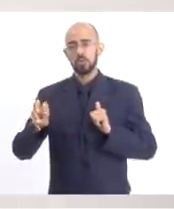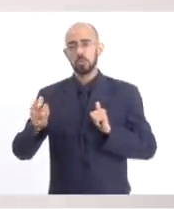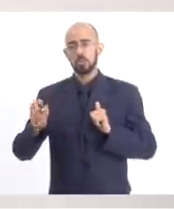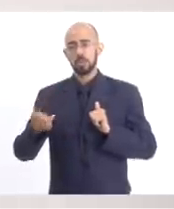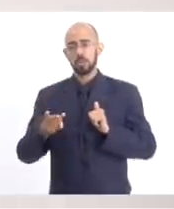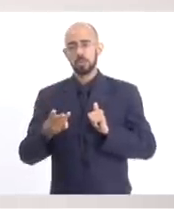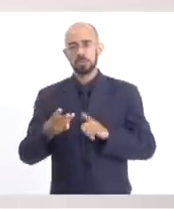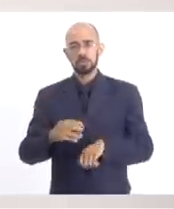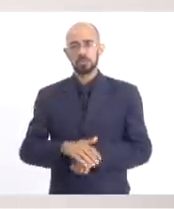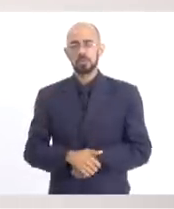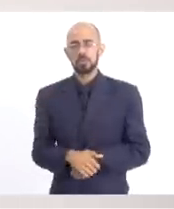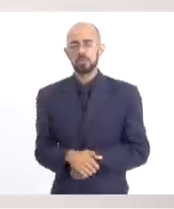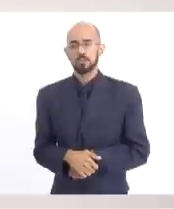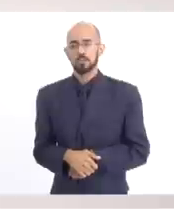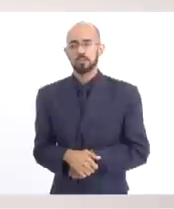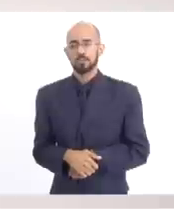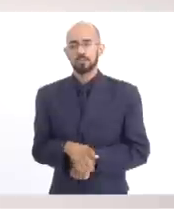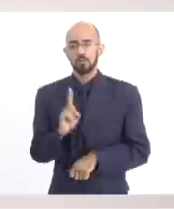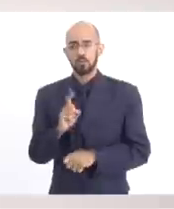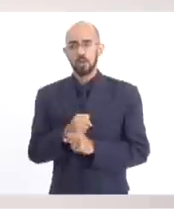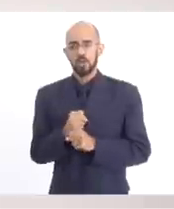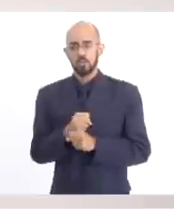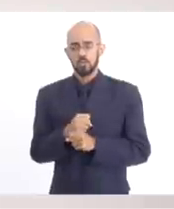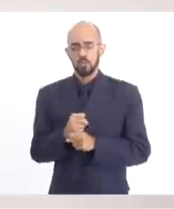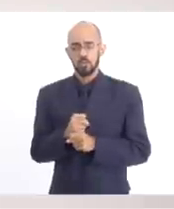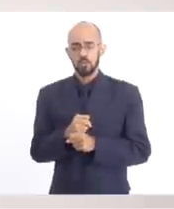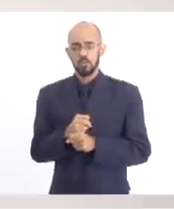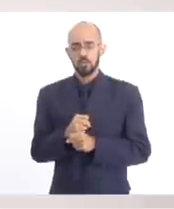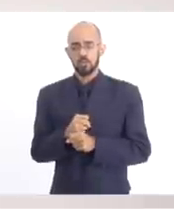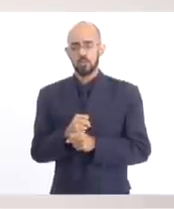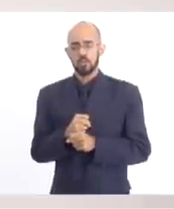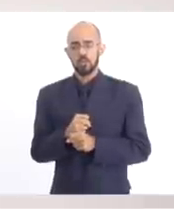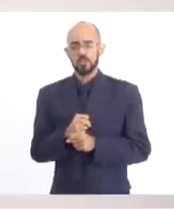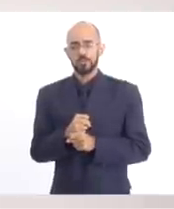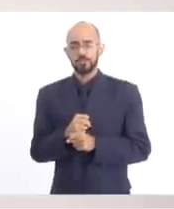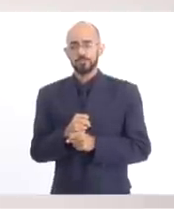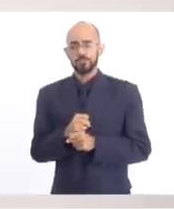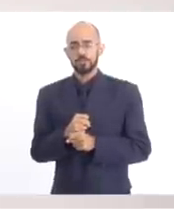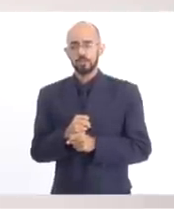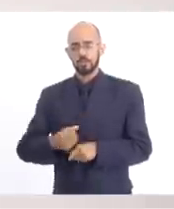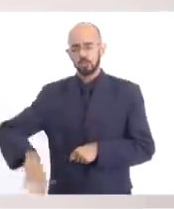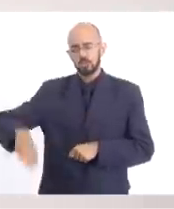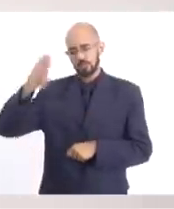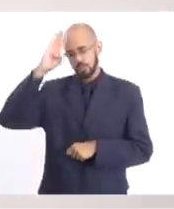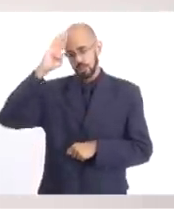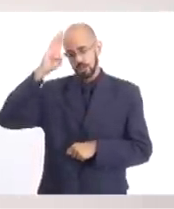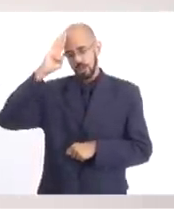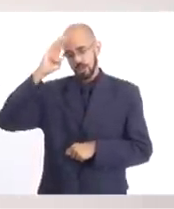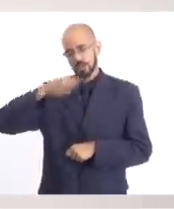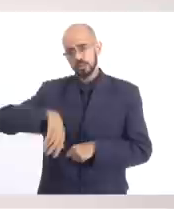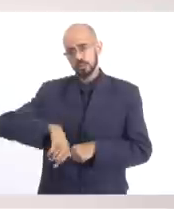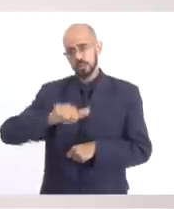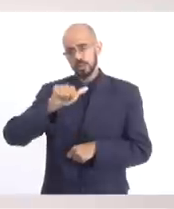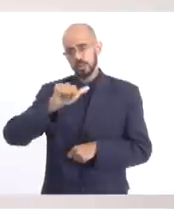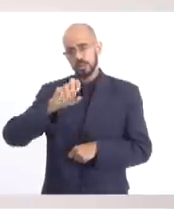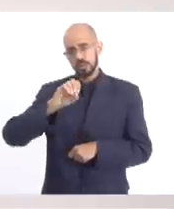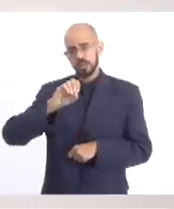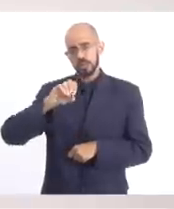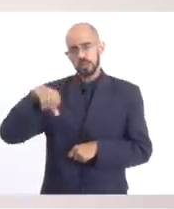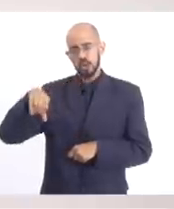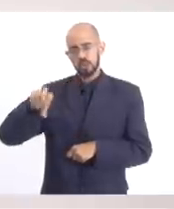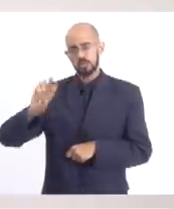milhões ano. O dos oficiais, dos 150, é de 109 milhões